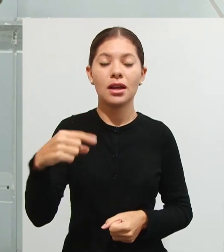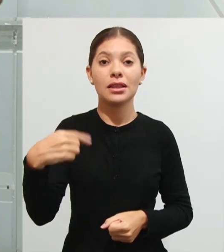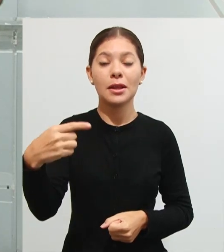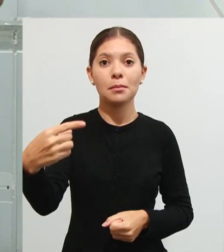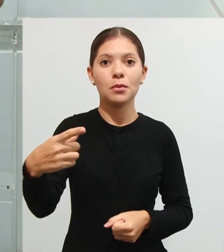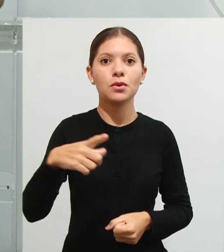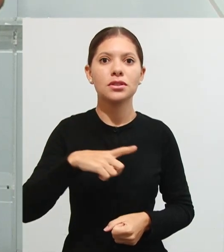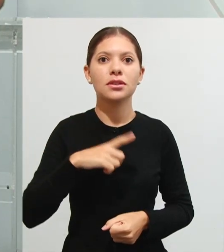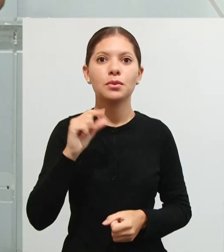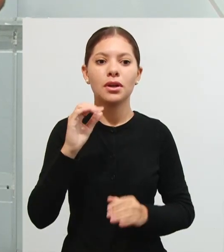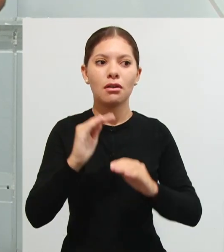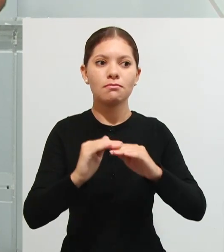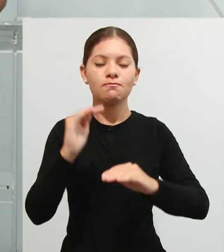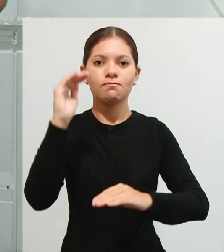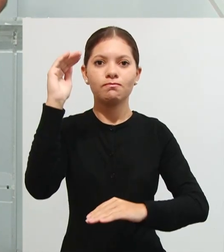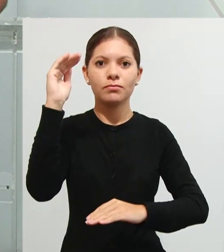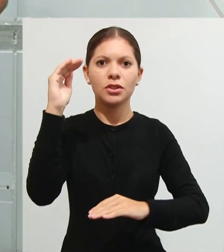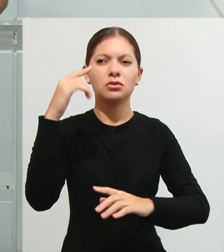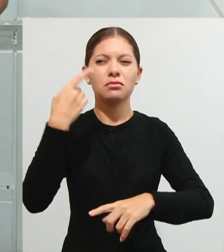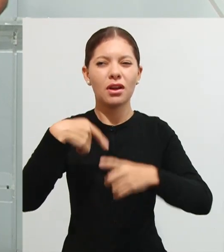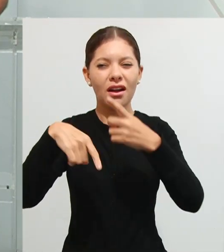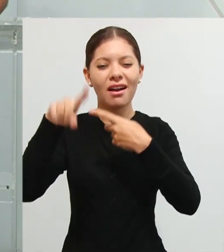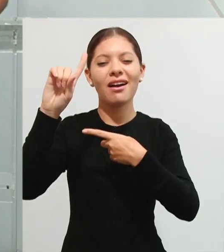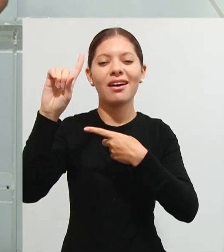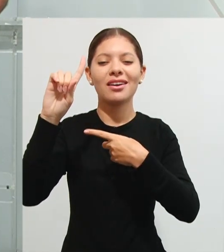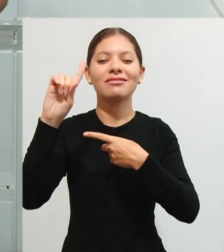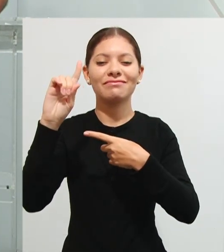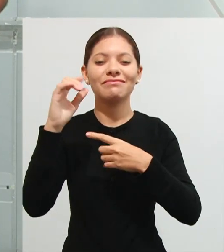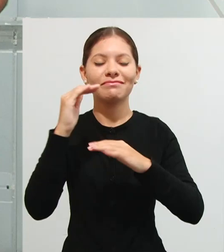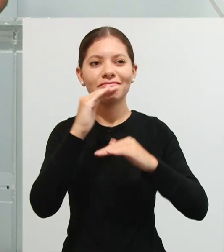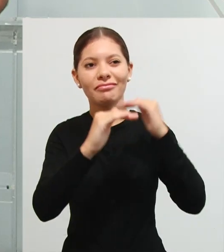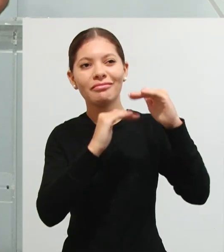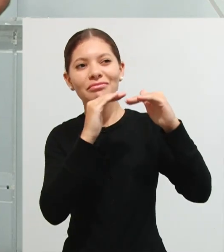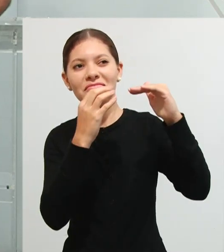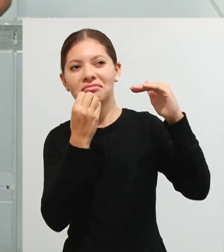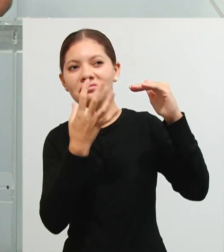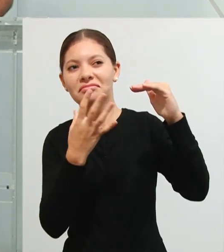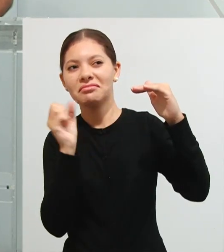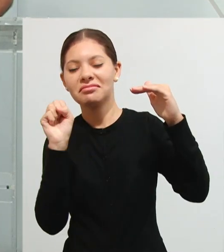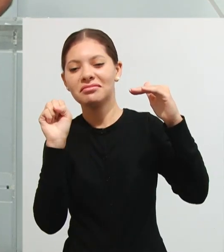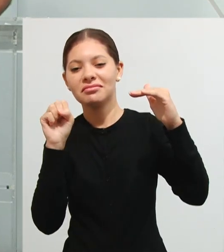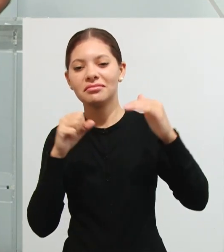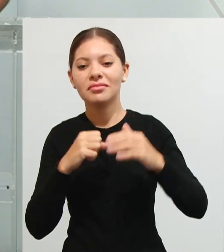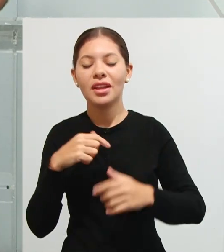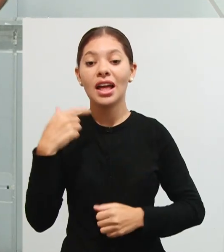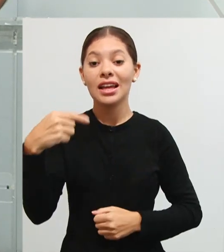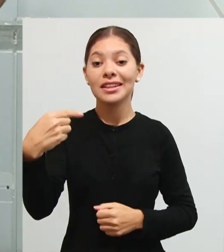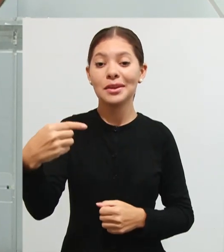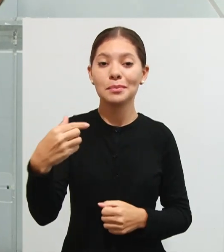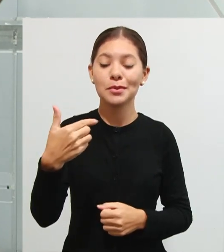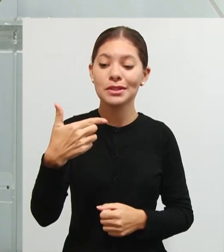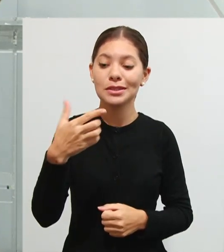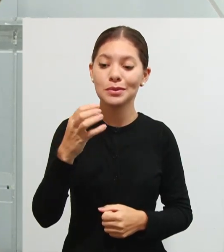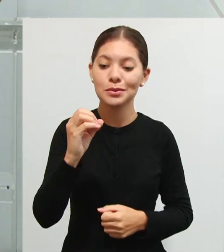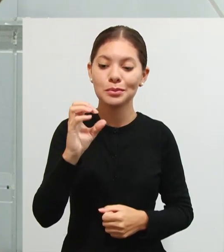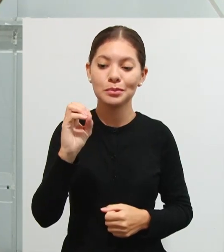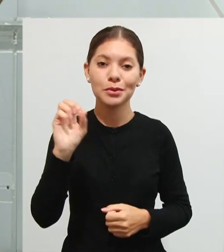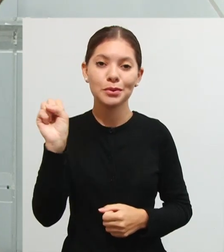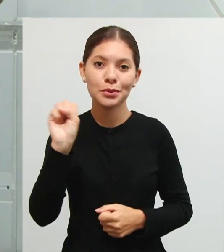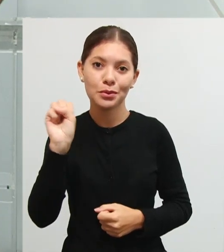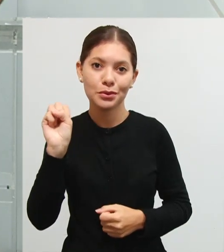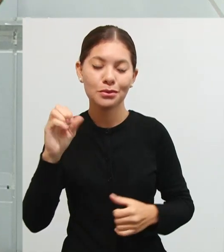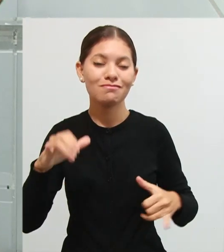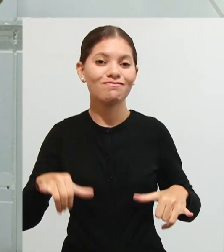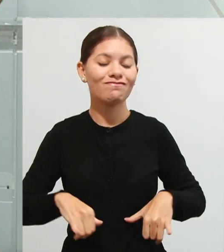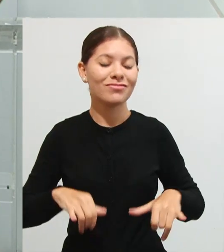tivemos momentos de grande prosperidade com o neoliberalismo, sim, e logo em 2008, outra crise do